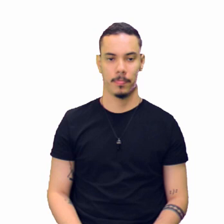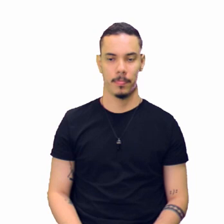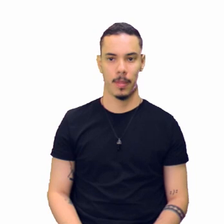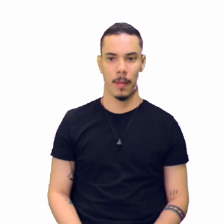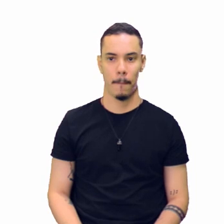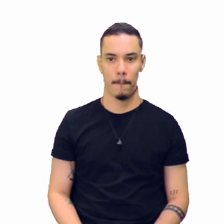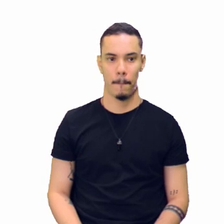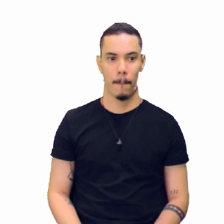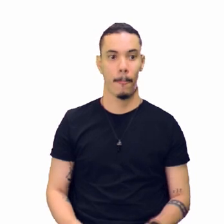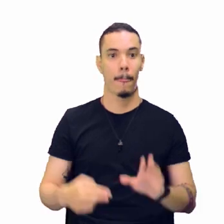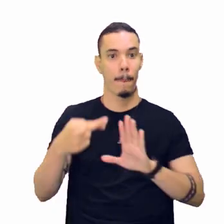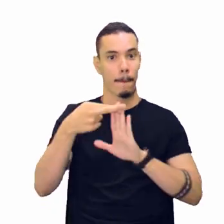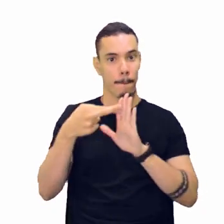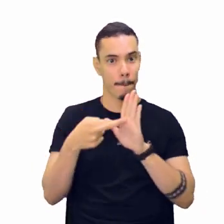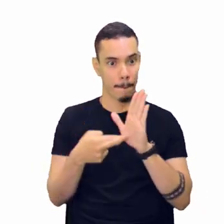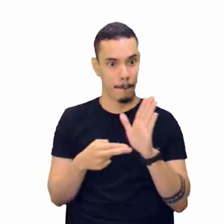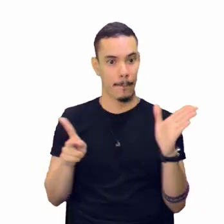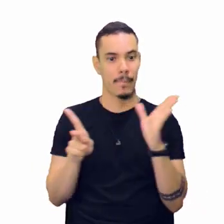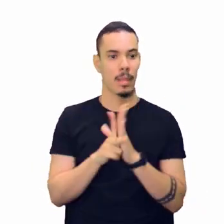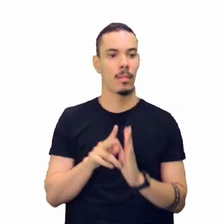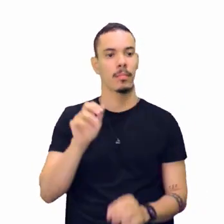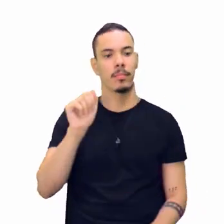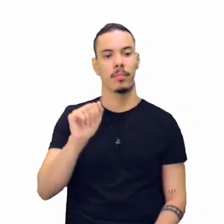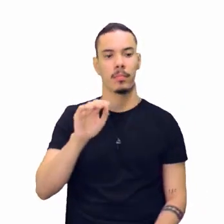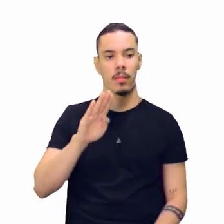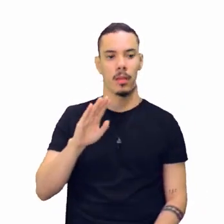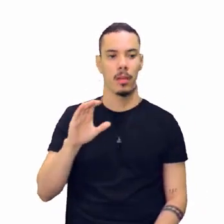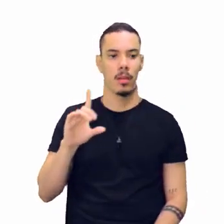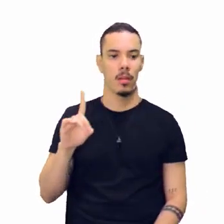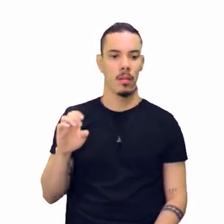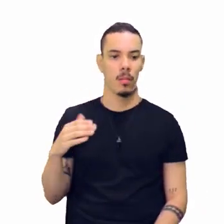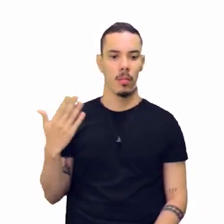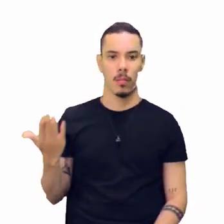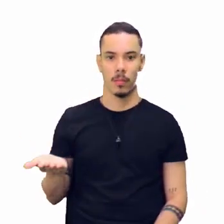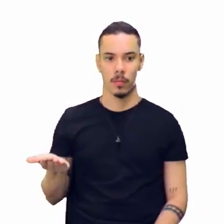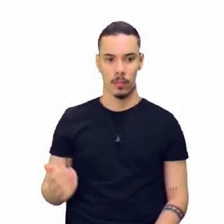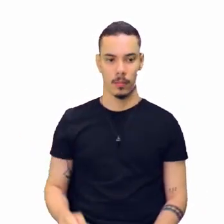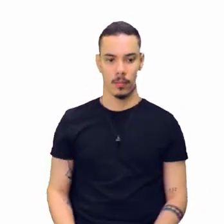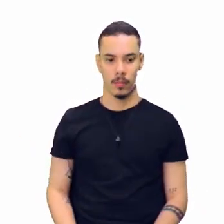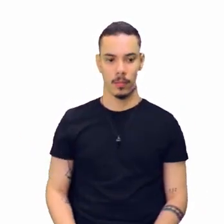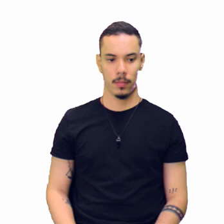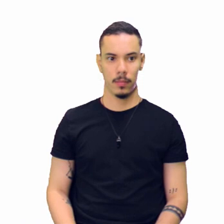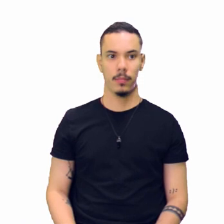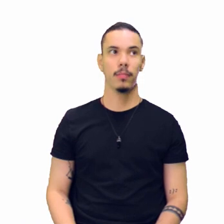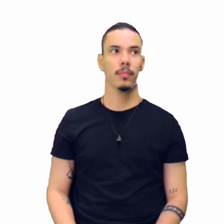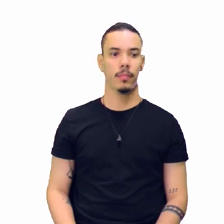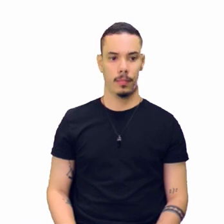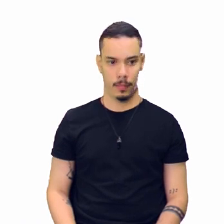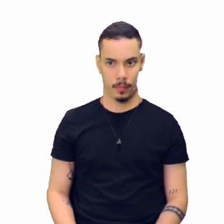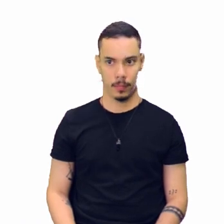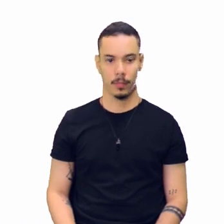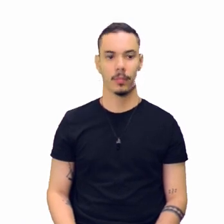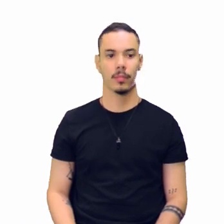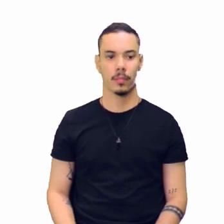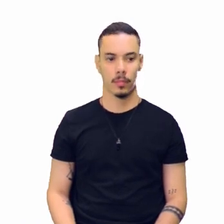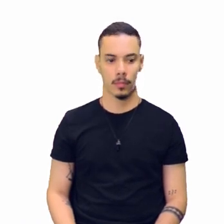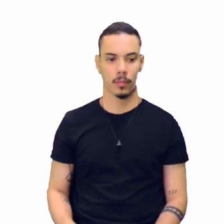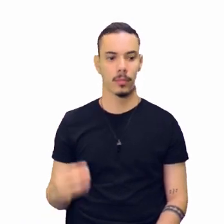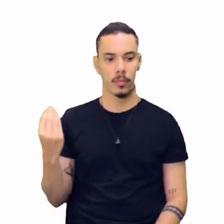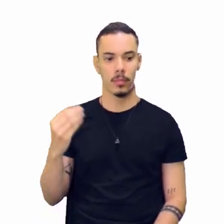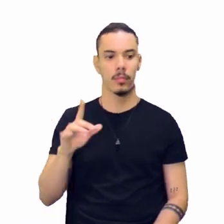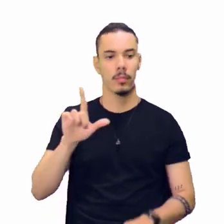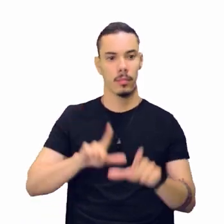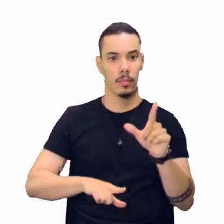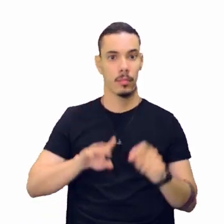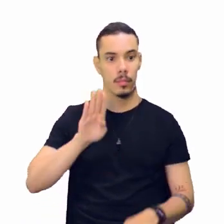gráfica. As regras A, B, C, D ou E. Olha só, nós temos aqui, ó, a alternativa